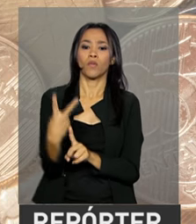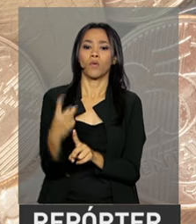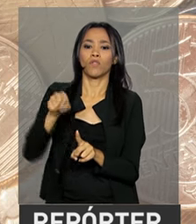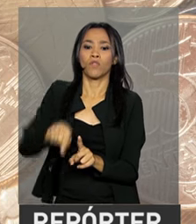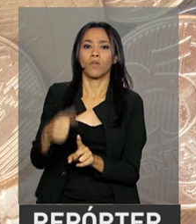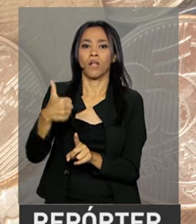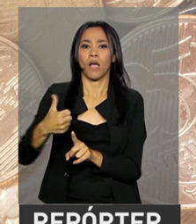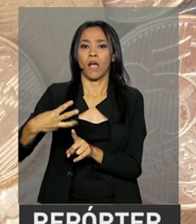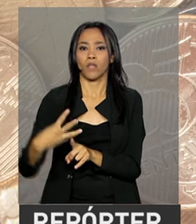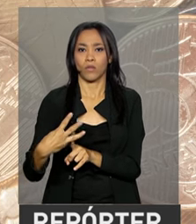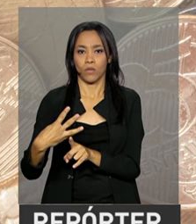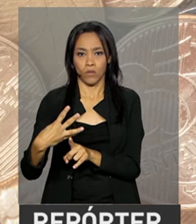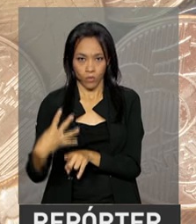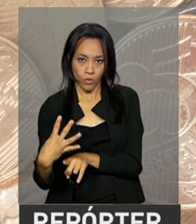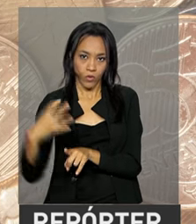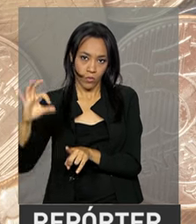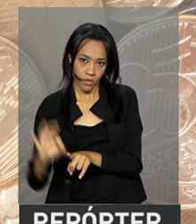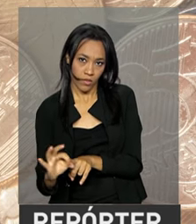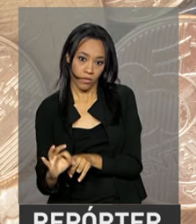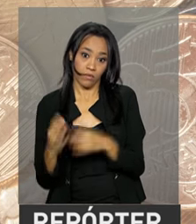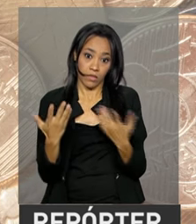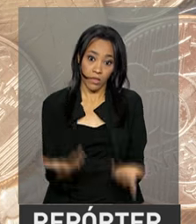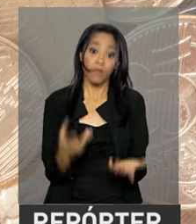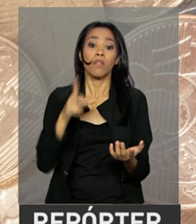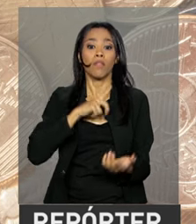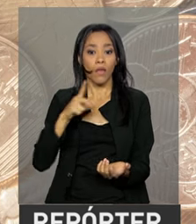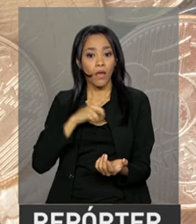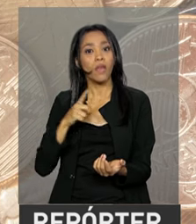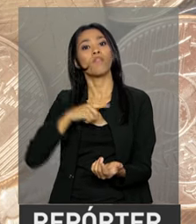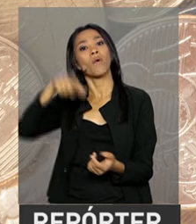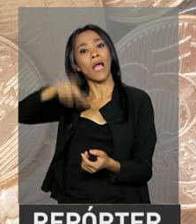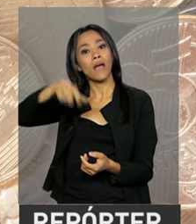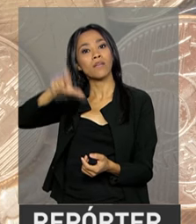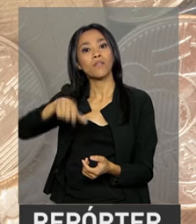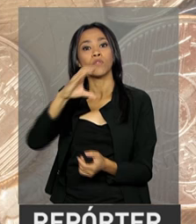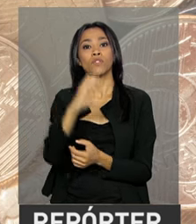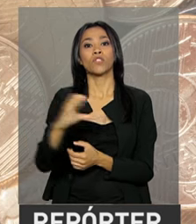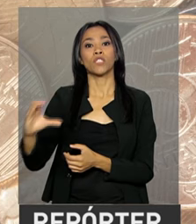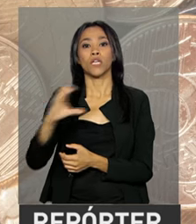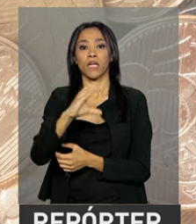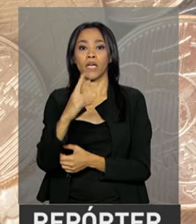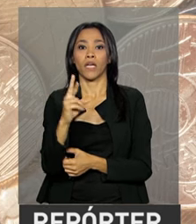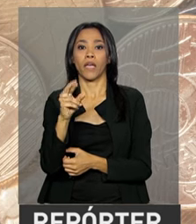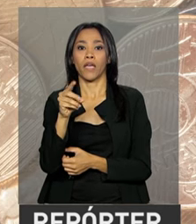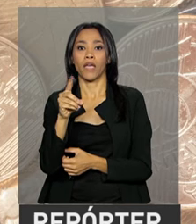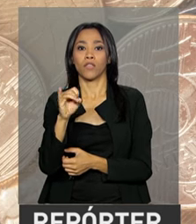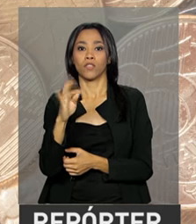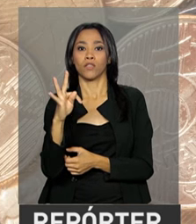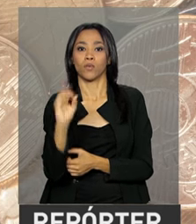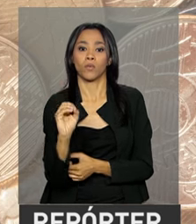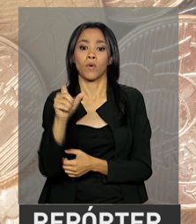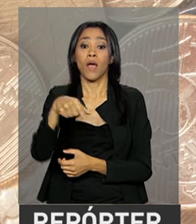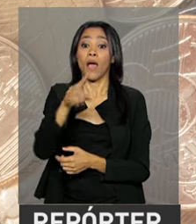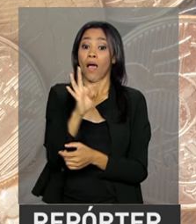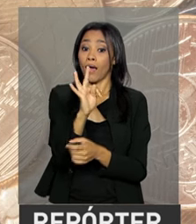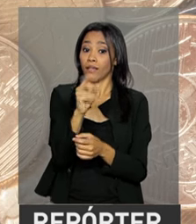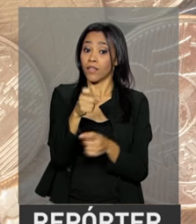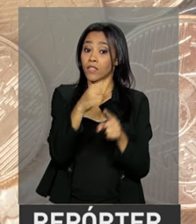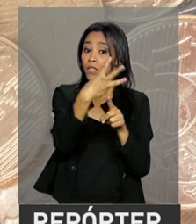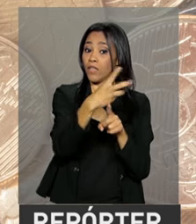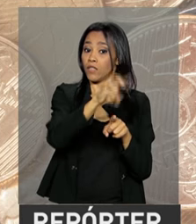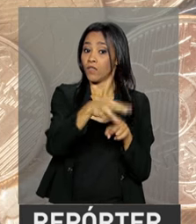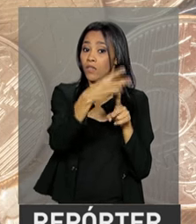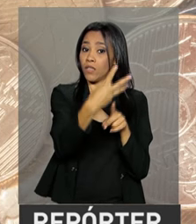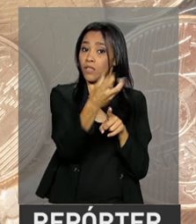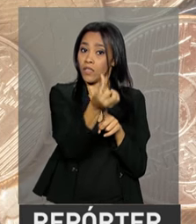2,14 por cento o corte também vale para o cartão de crédito a taxa passa de 3,36